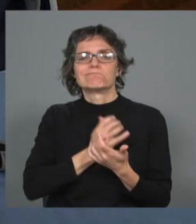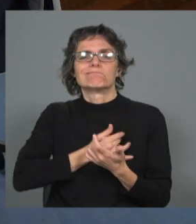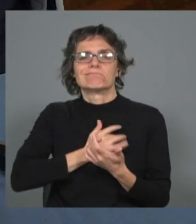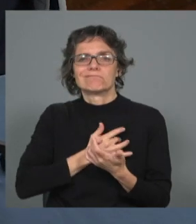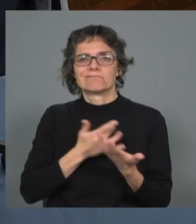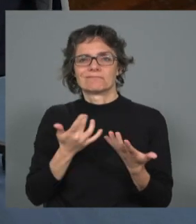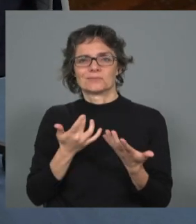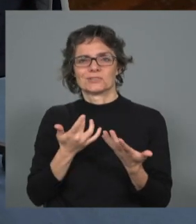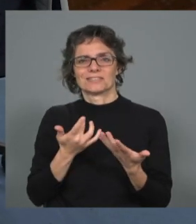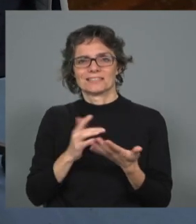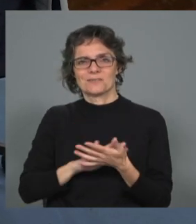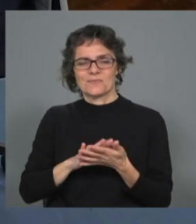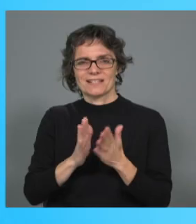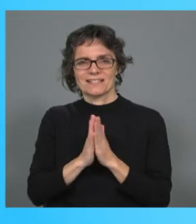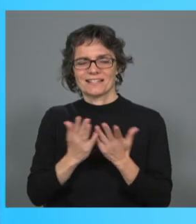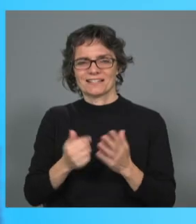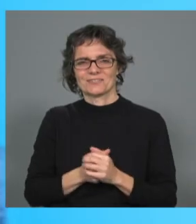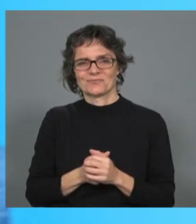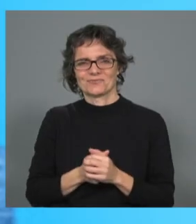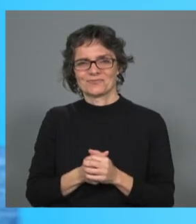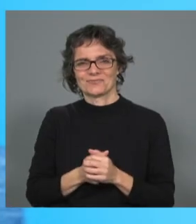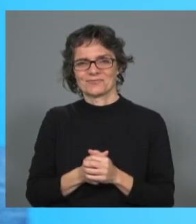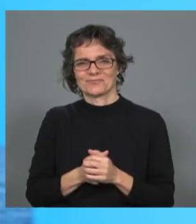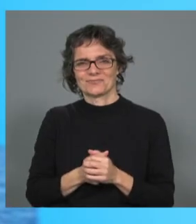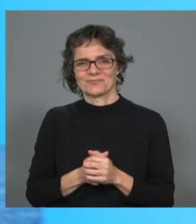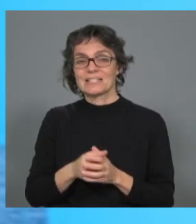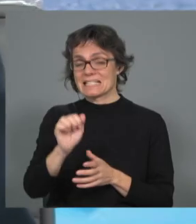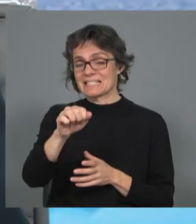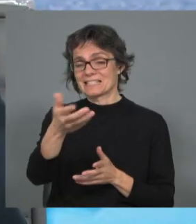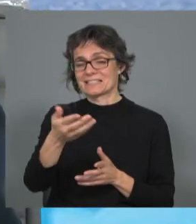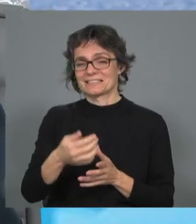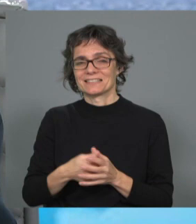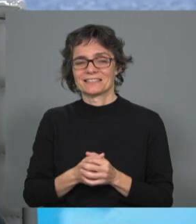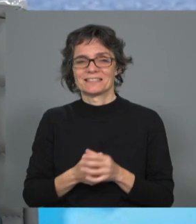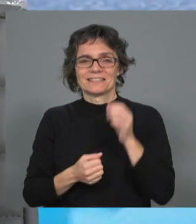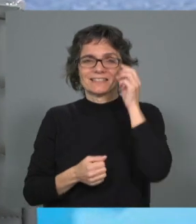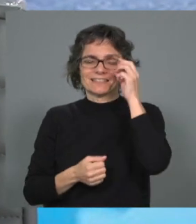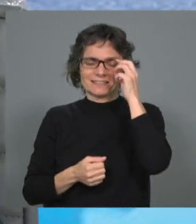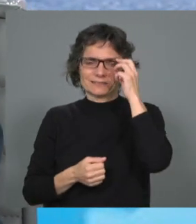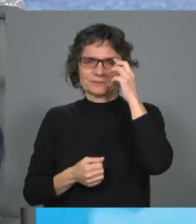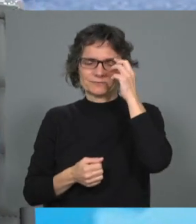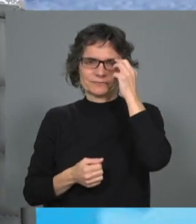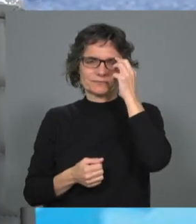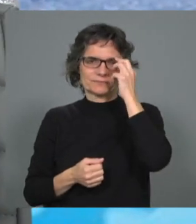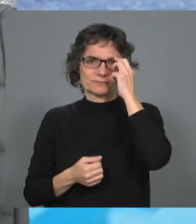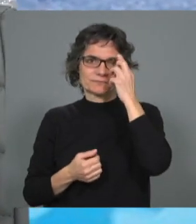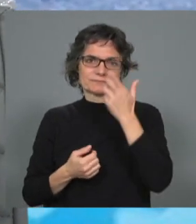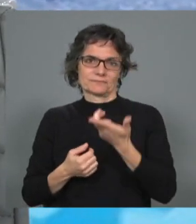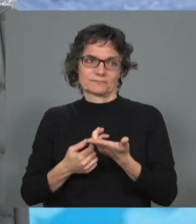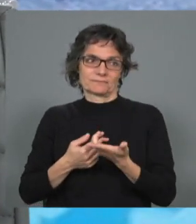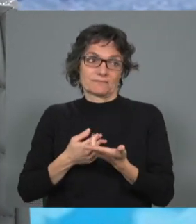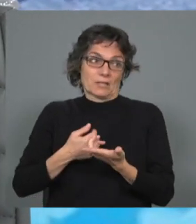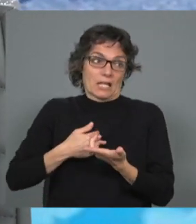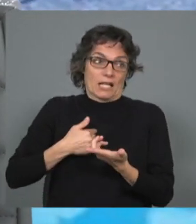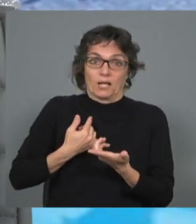alimentam diariamente. Sim, de facto, às vezes, eu particularmente, se